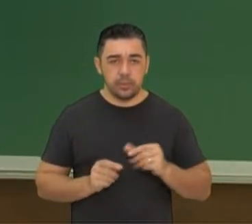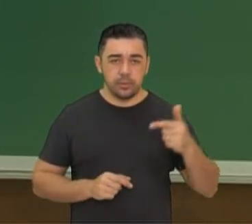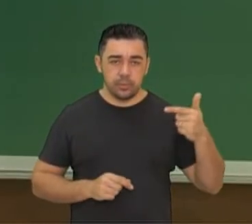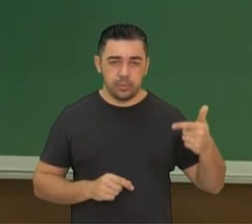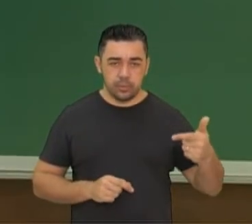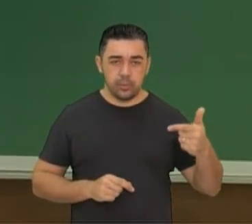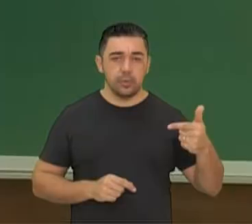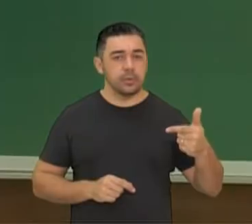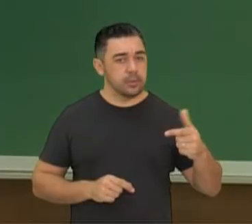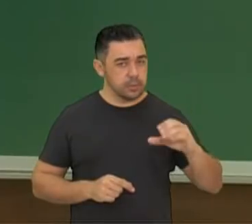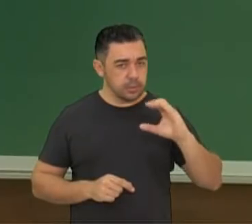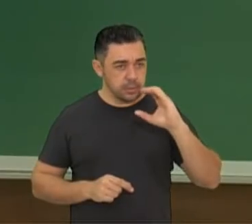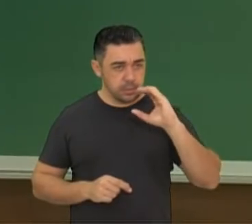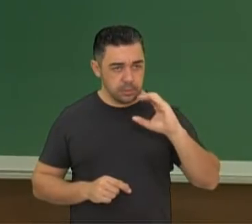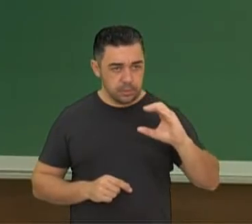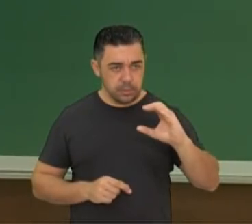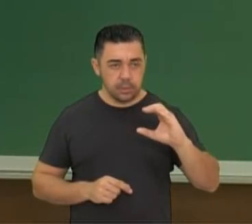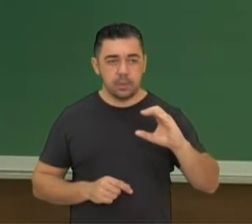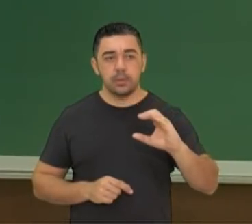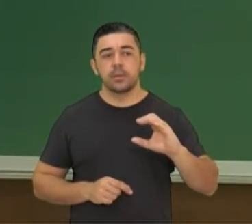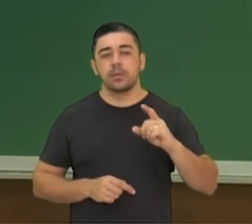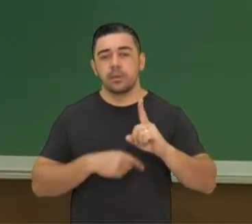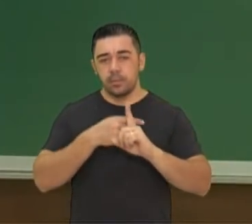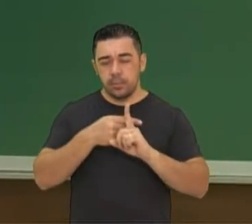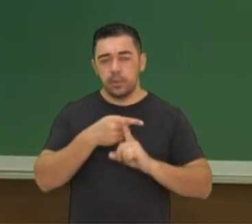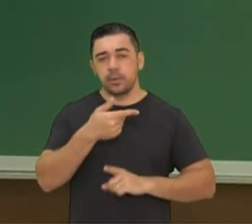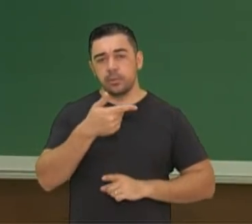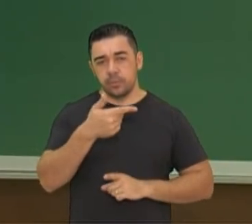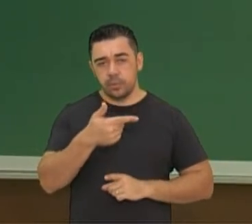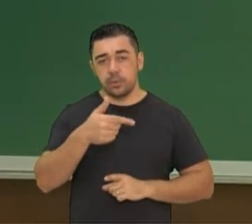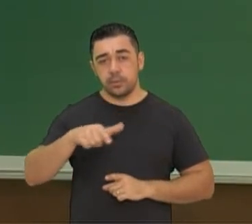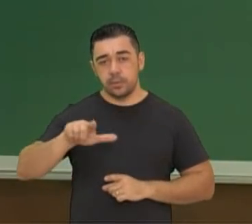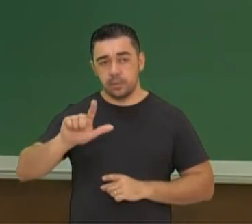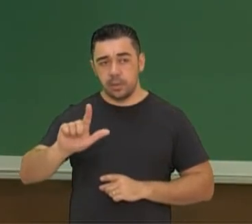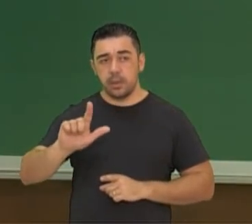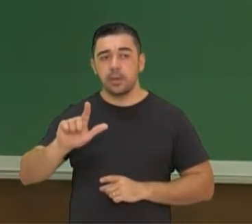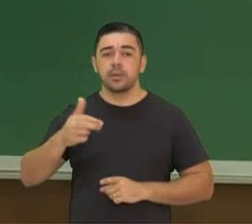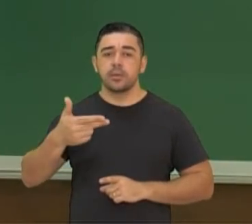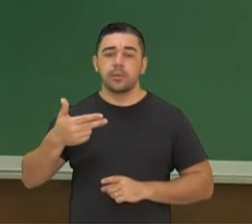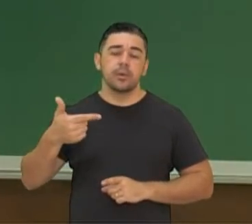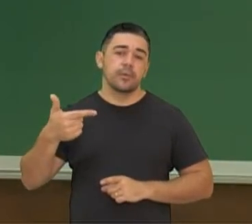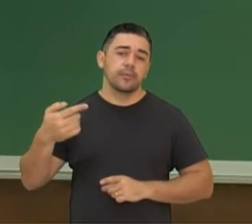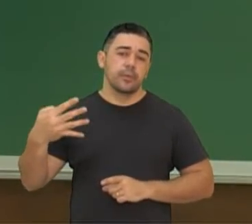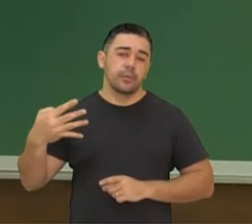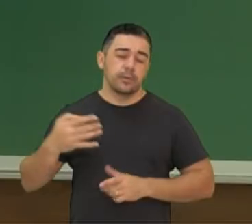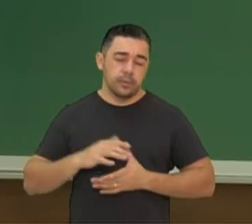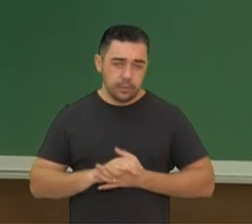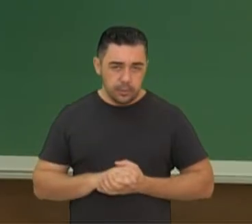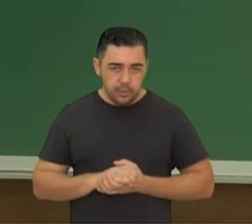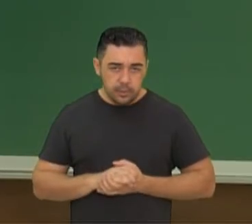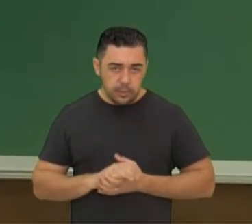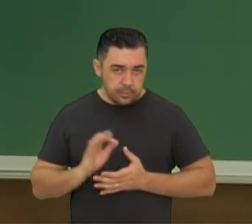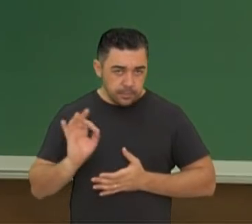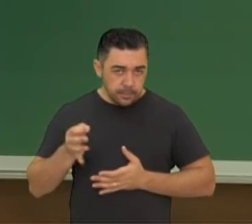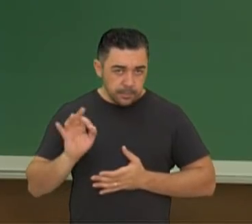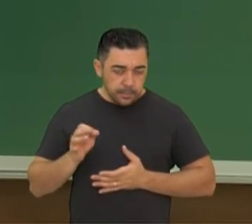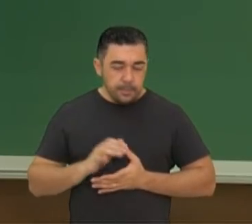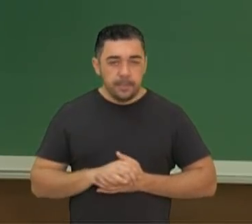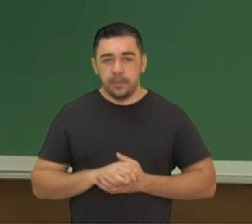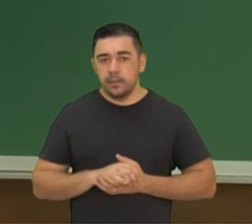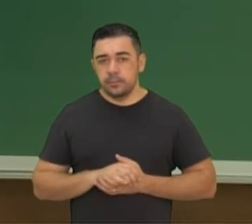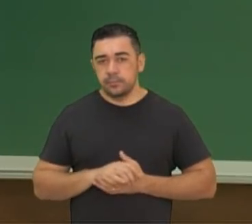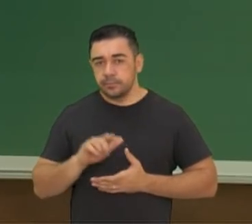semelhantes, tá anotando isso aí? C mais C é 2C, L mais L, 2L igual a 24, certo?